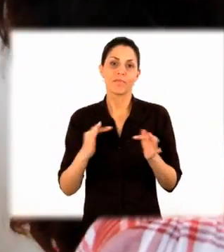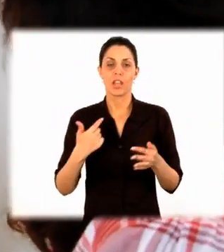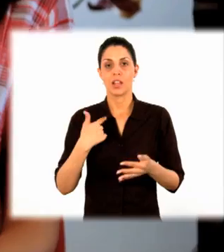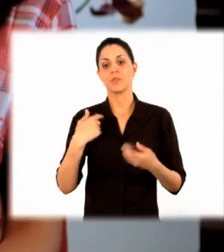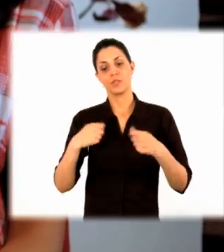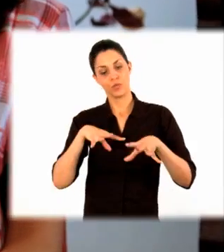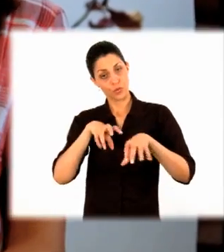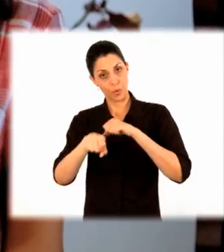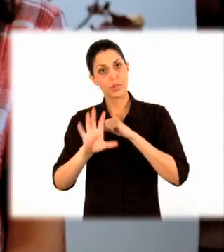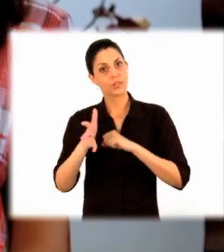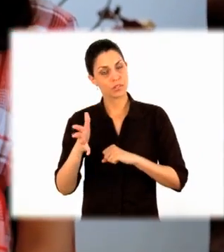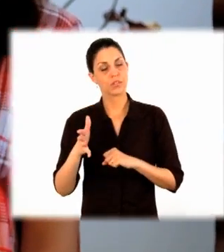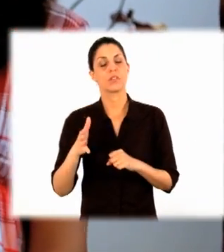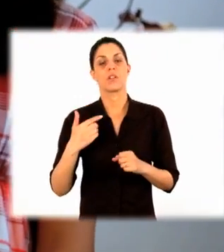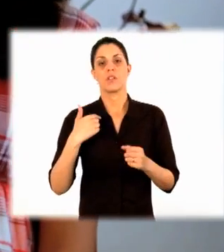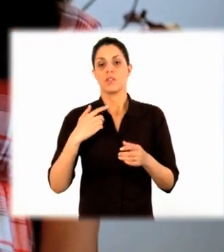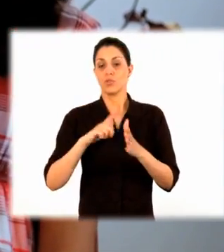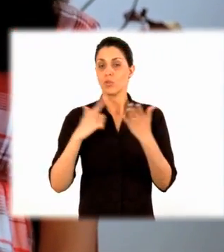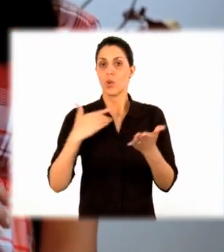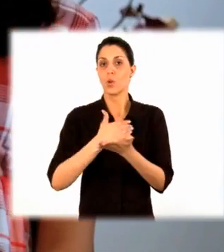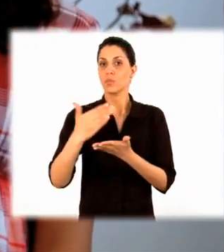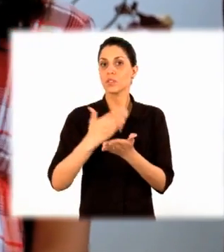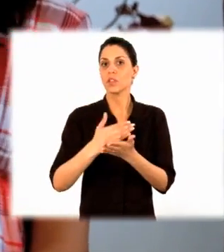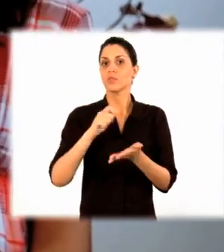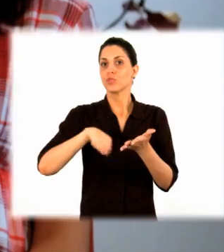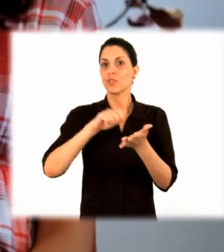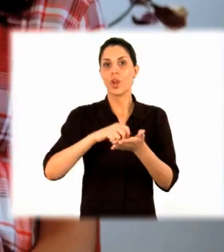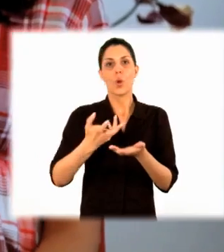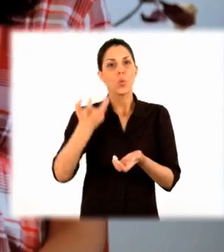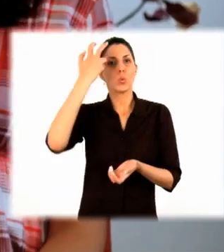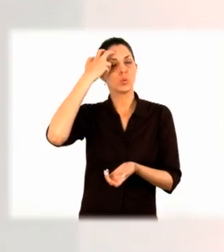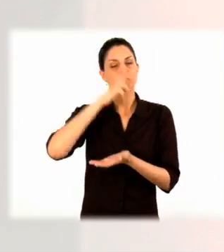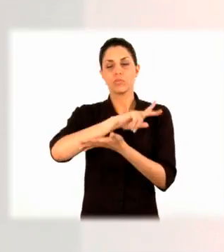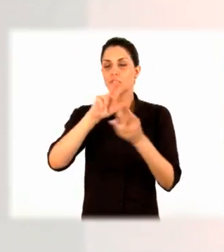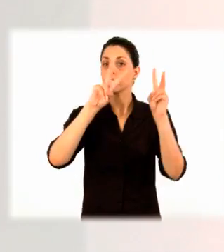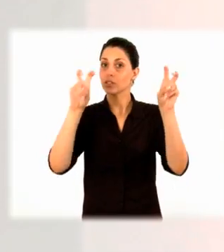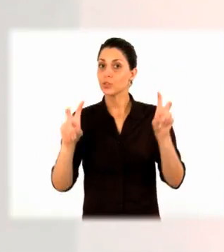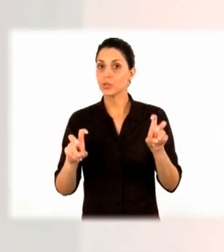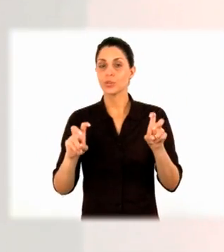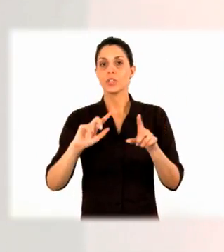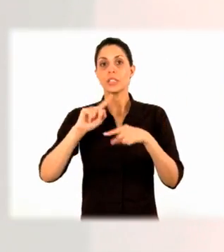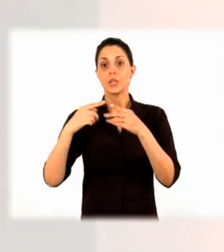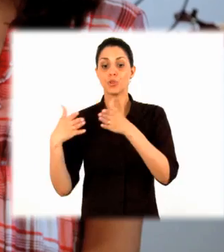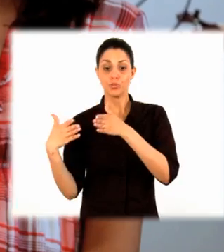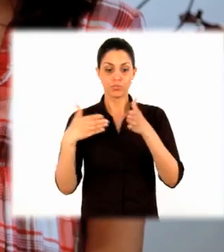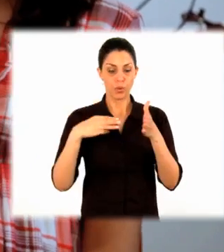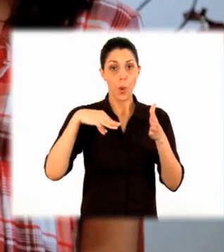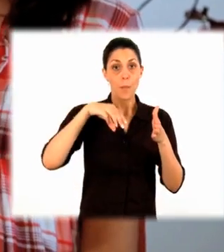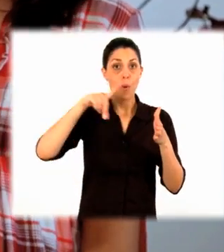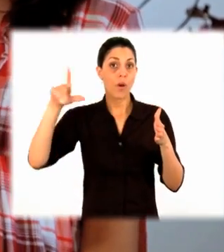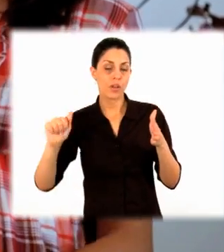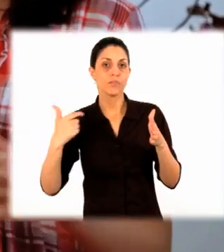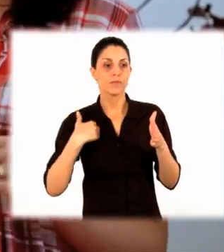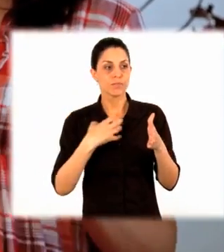descritivo, né? Me formei jornalista, comecei a escrever no jornal sobre cultura, sobre vários assuntos. E quando foram caindo pautas de